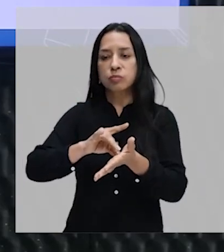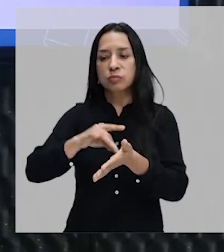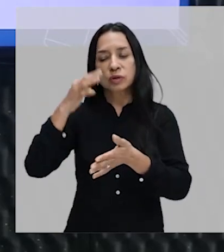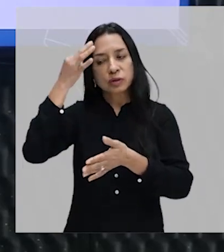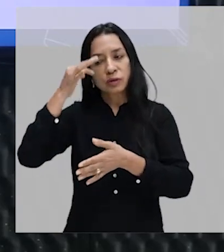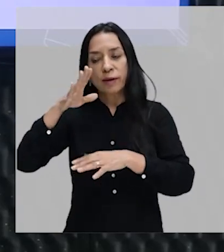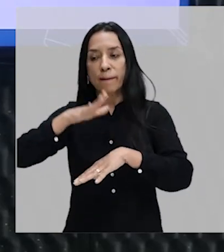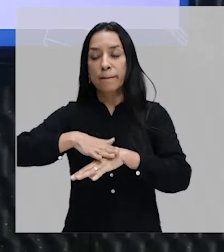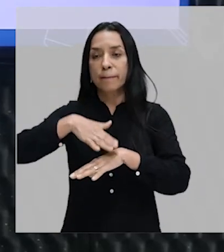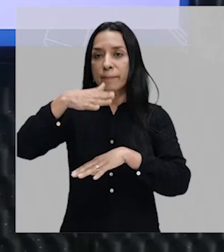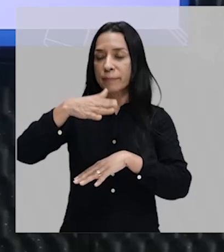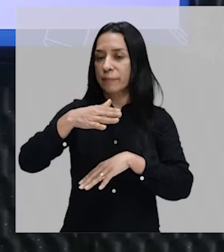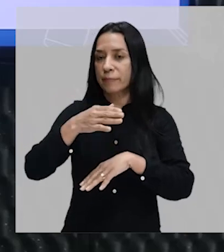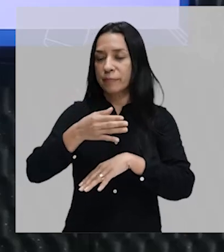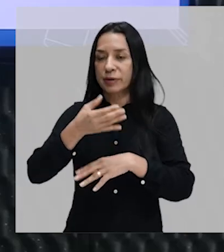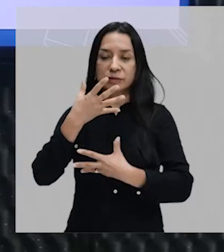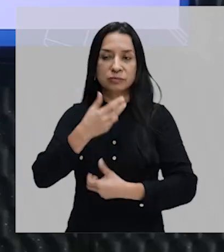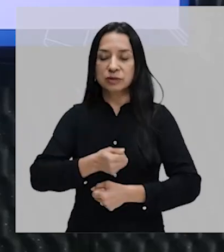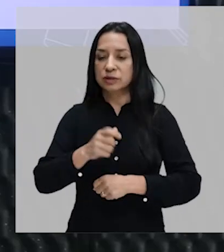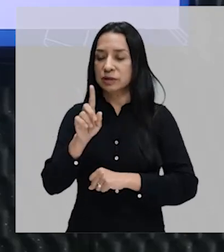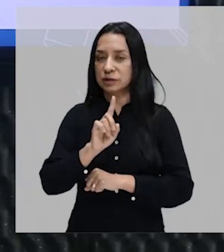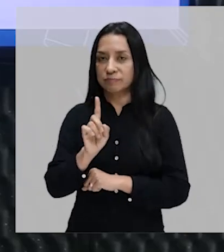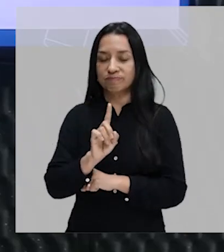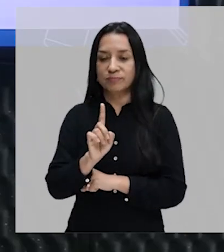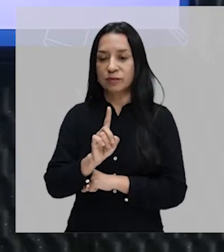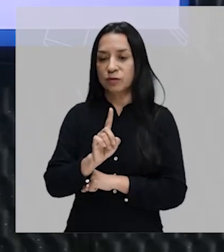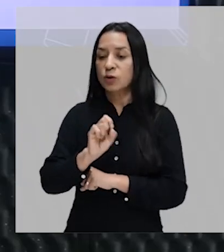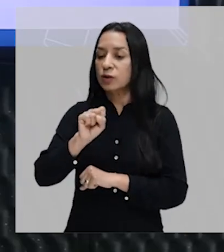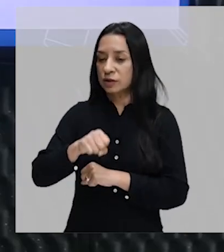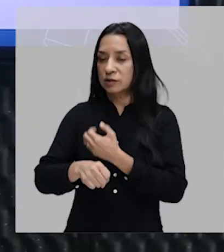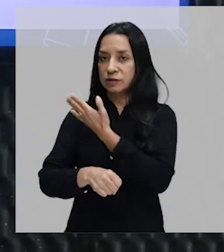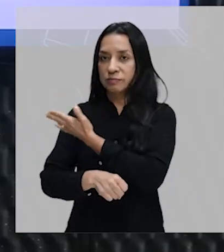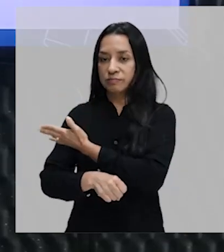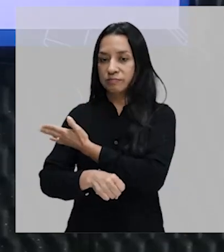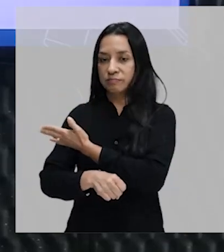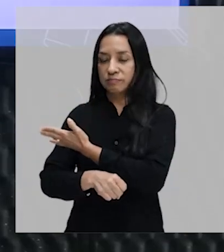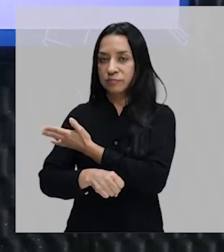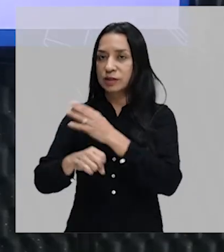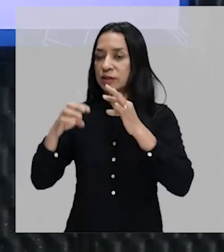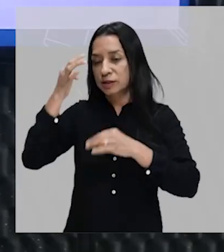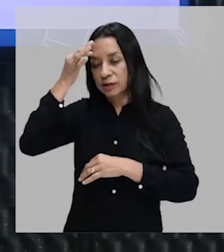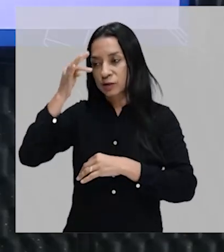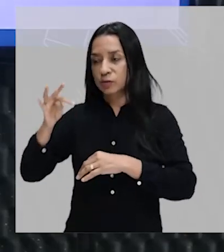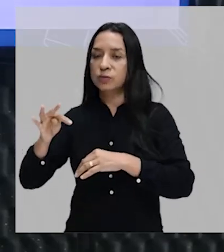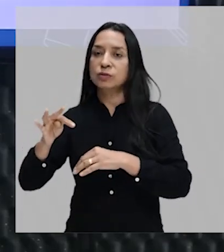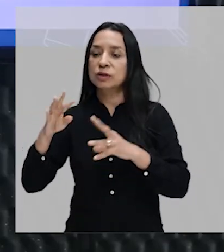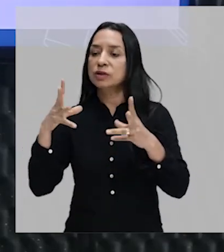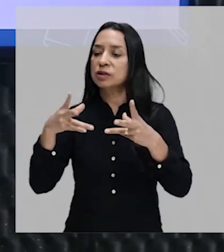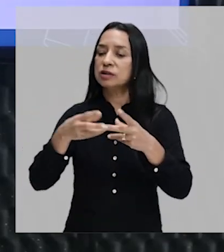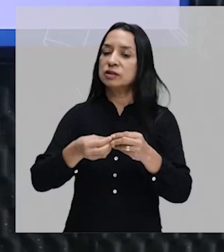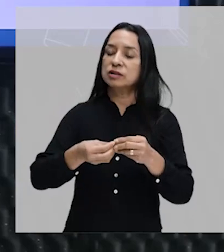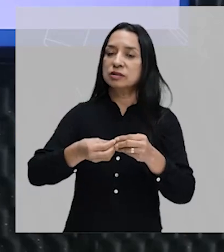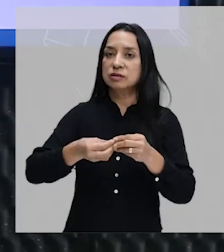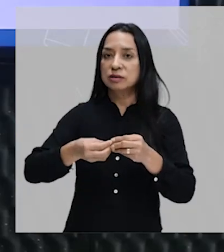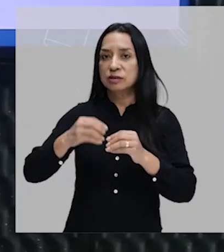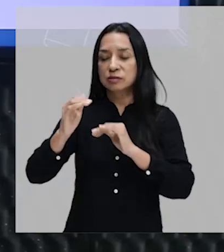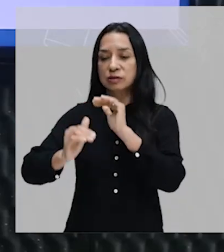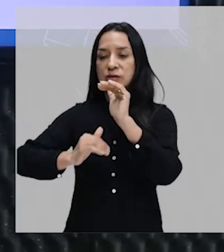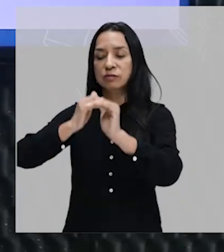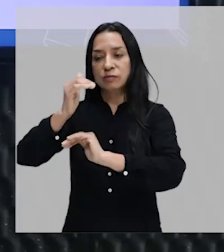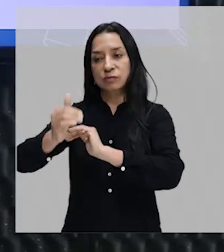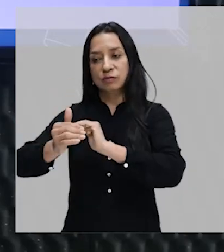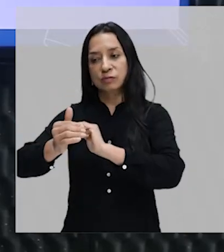sim essa teoria aqui, teoria sintética da evolução. E a gente vai falar no final, vai dar um resumo do que